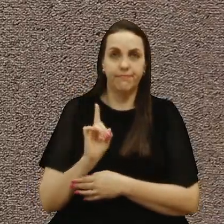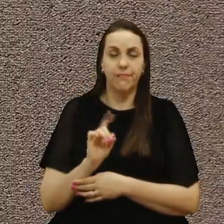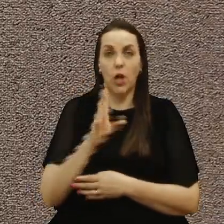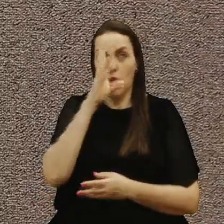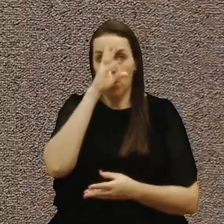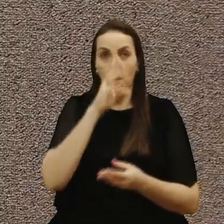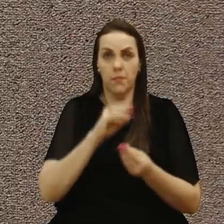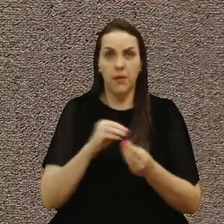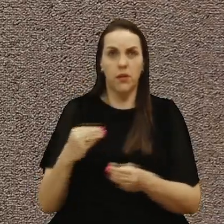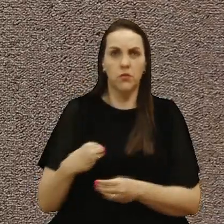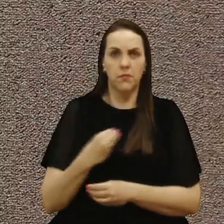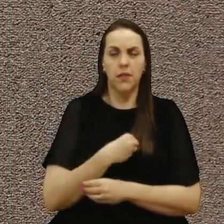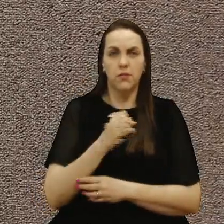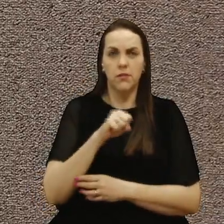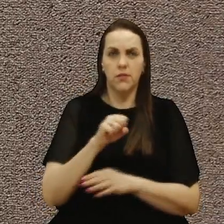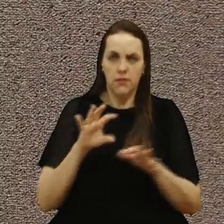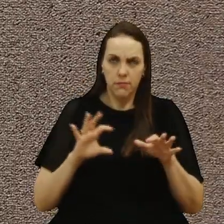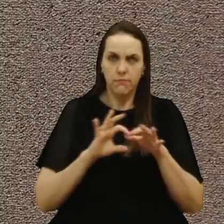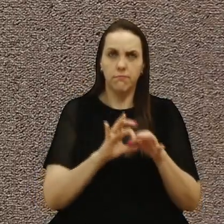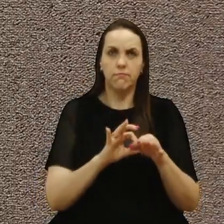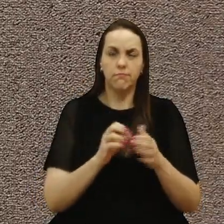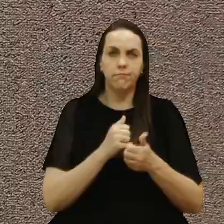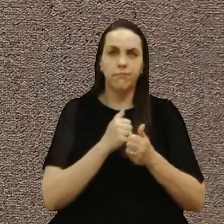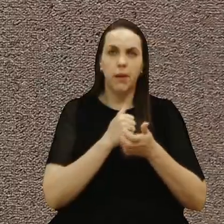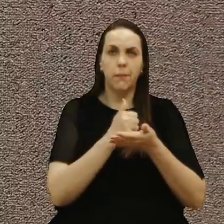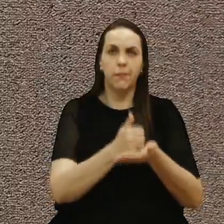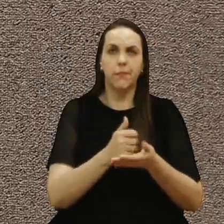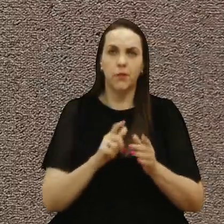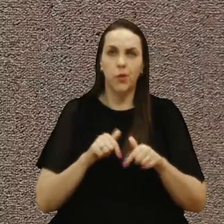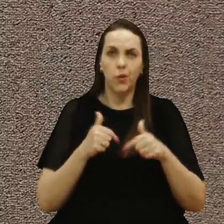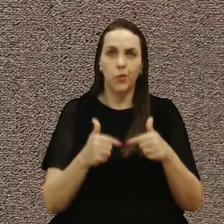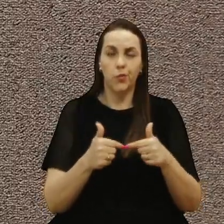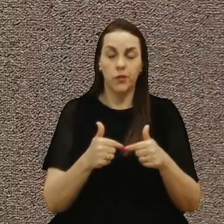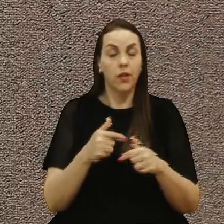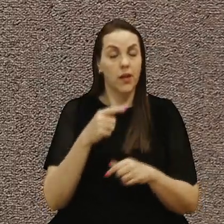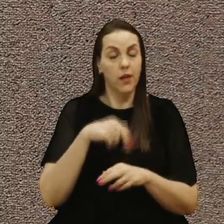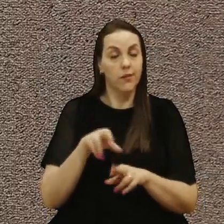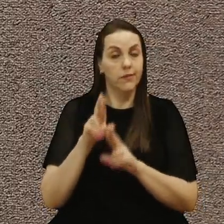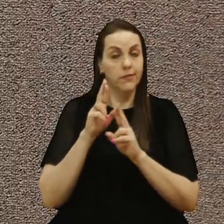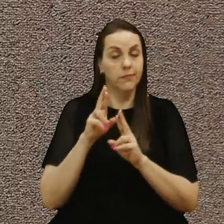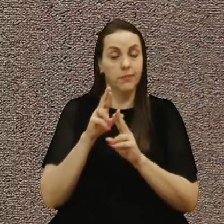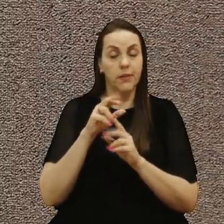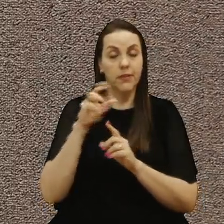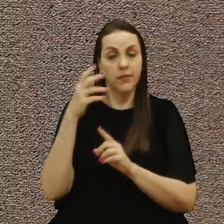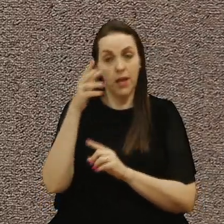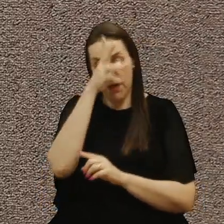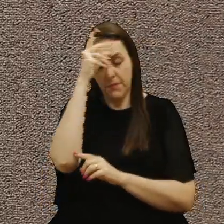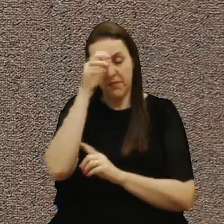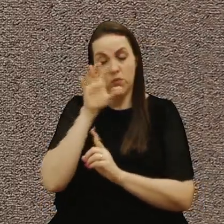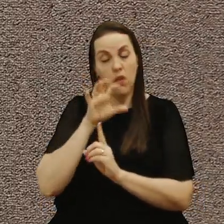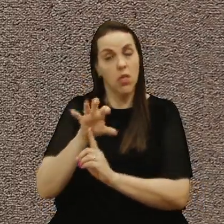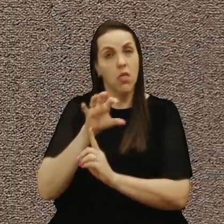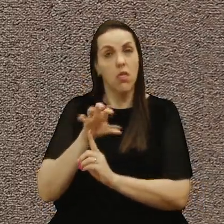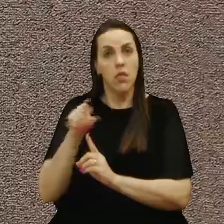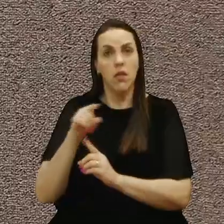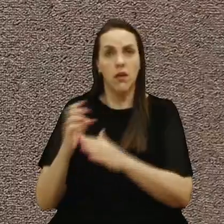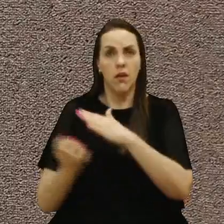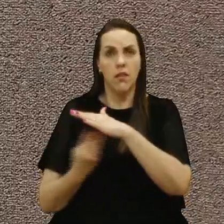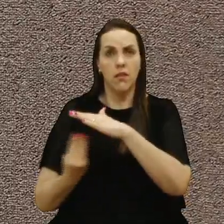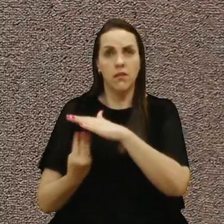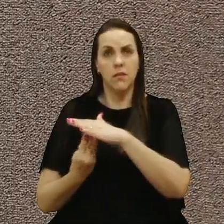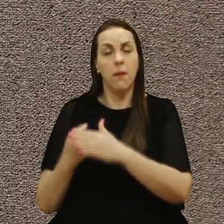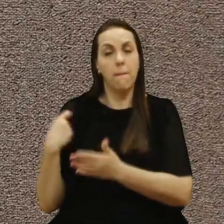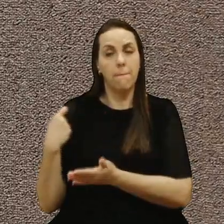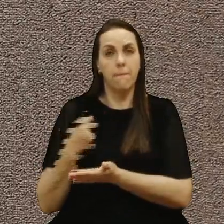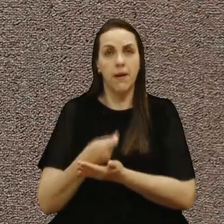uno nessa luta ali e espero que a prefeitura pressione essa empresa para que ela efetue o pagamento, para que isso não